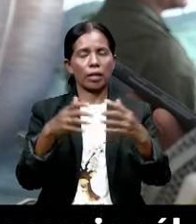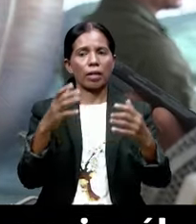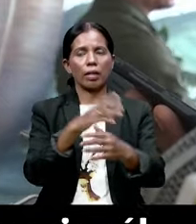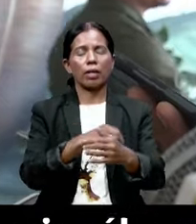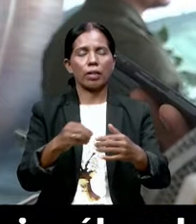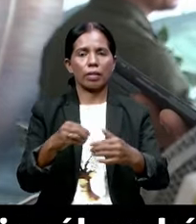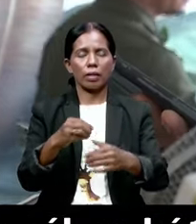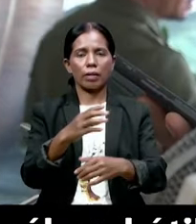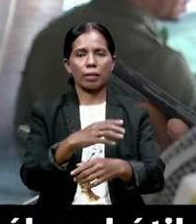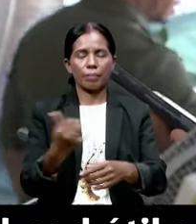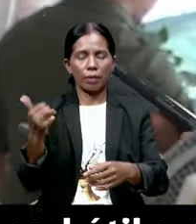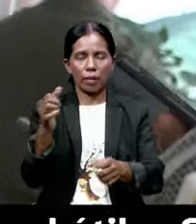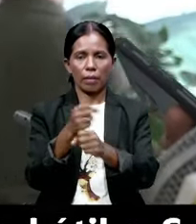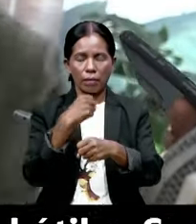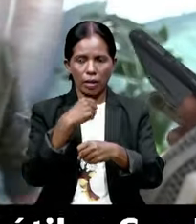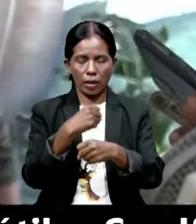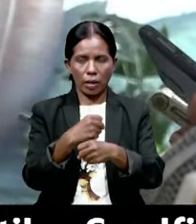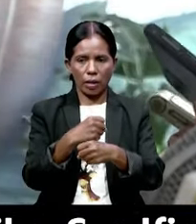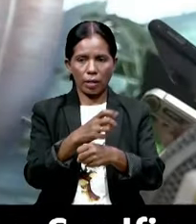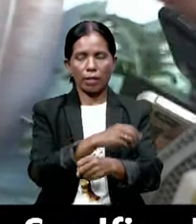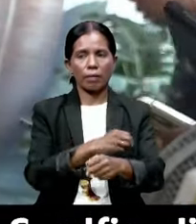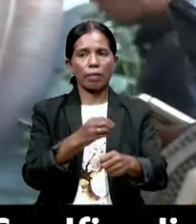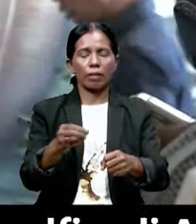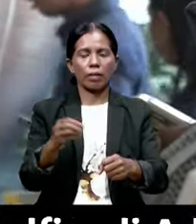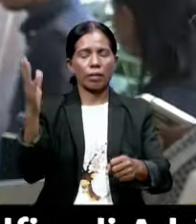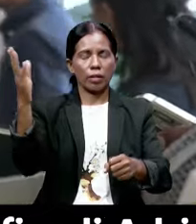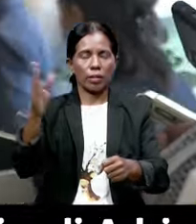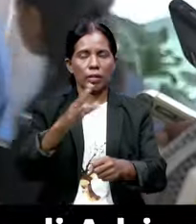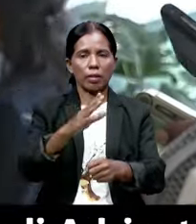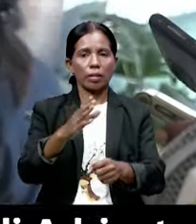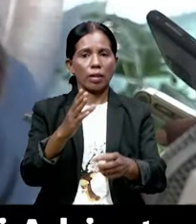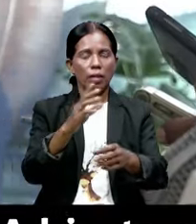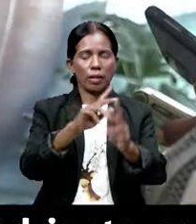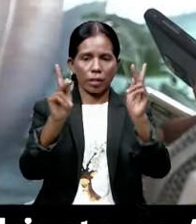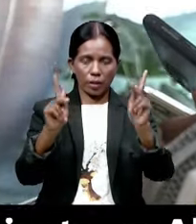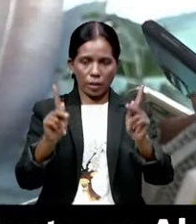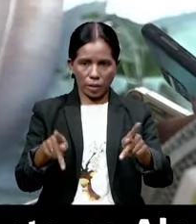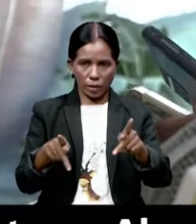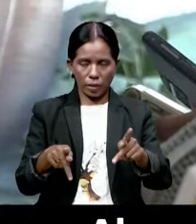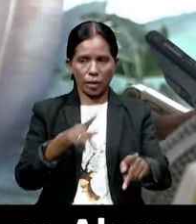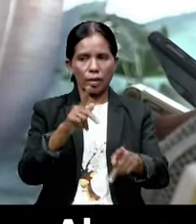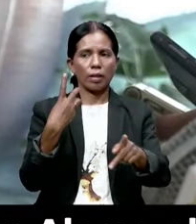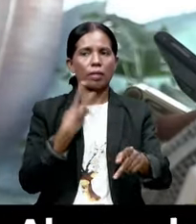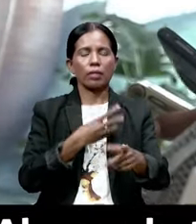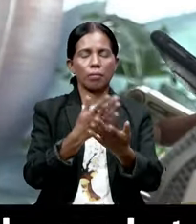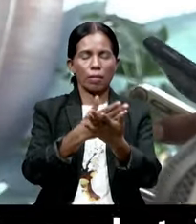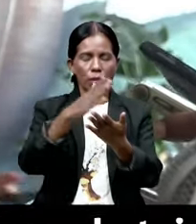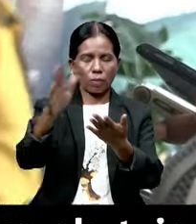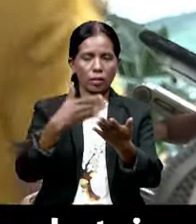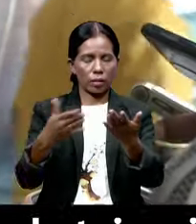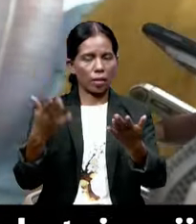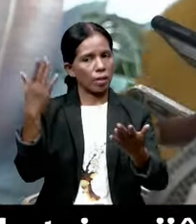bele instala plataforma eletrônica sirne e halosa atunune vai hira cliente lilu it sirne ba sosa sasan ya